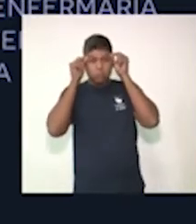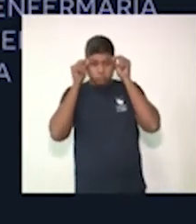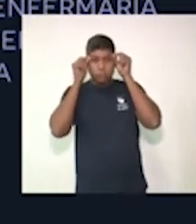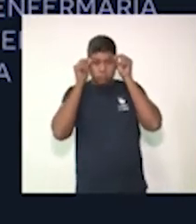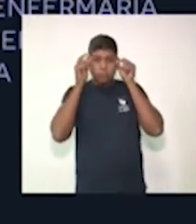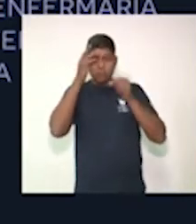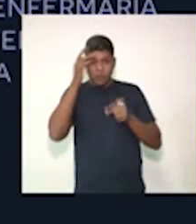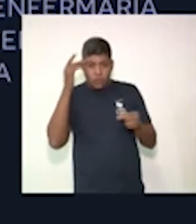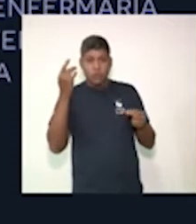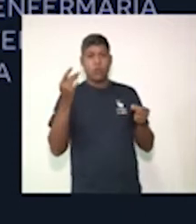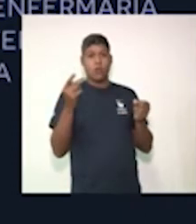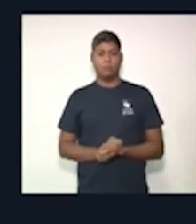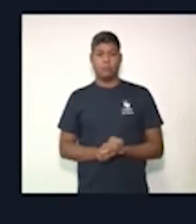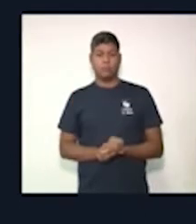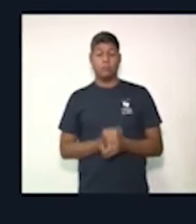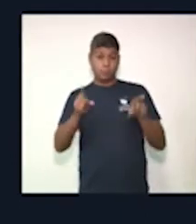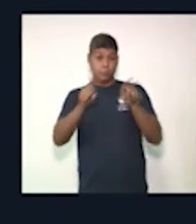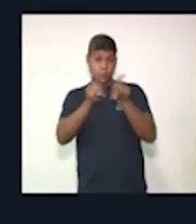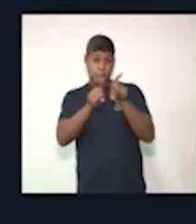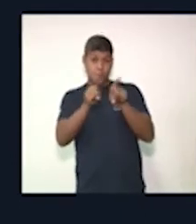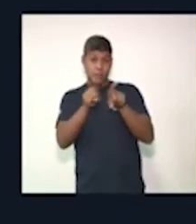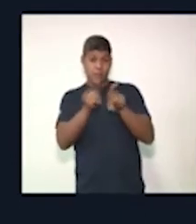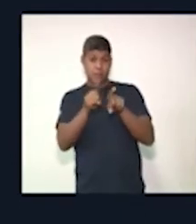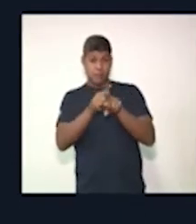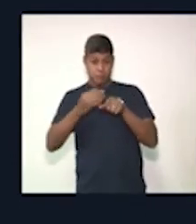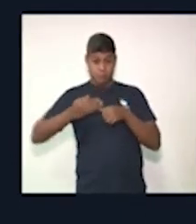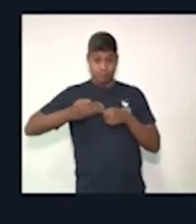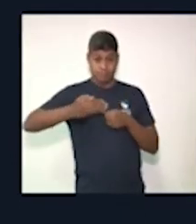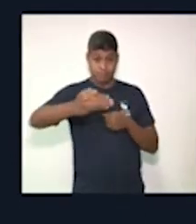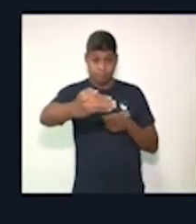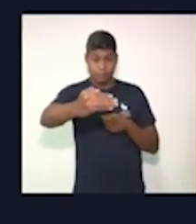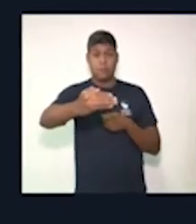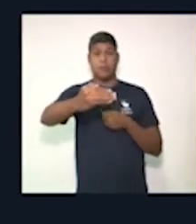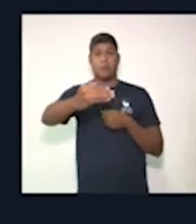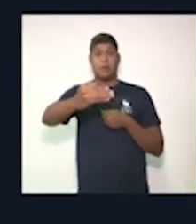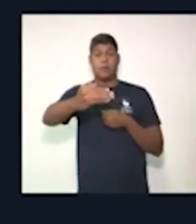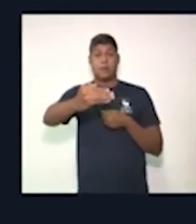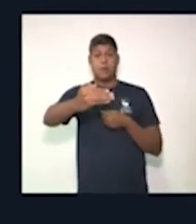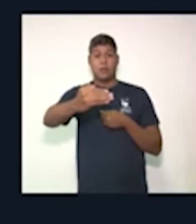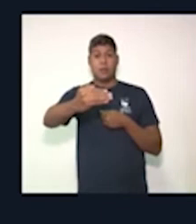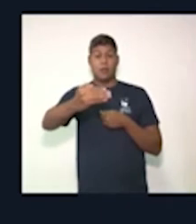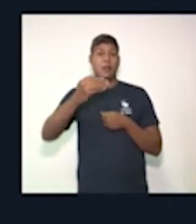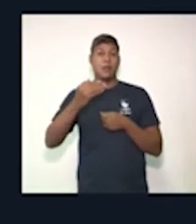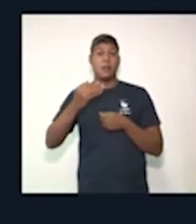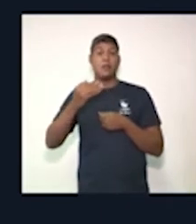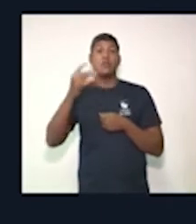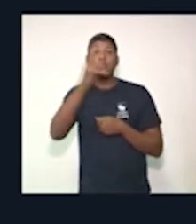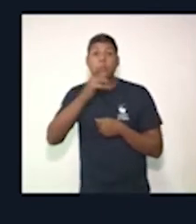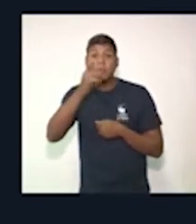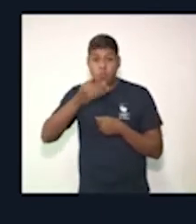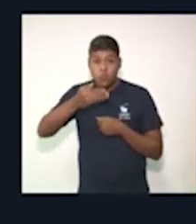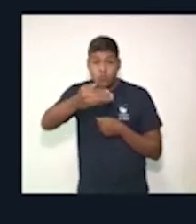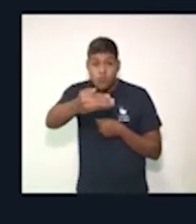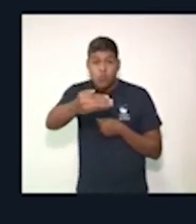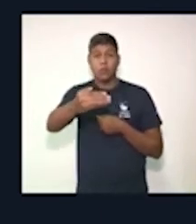da população da Zona Oeste. Além disso, nos próximos dias, até domingo, nós vamos ter